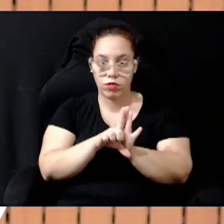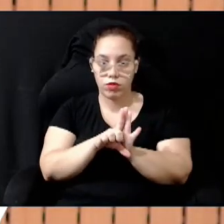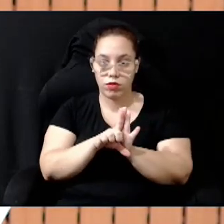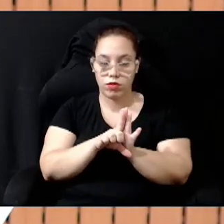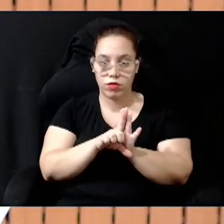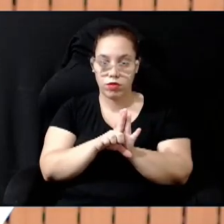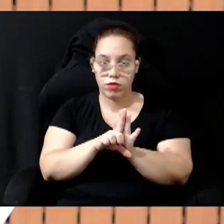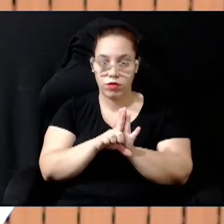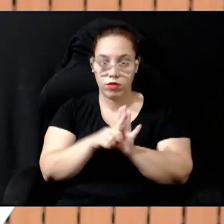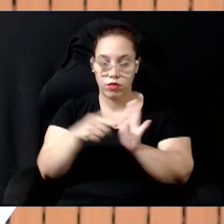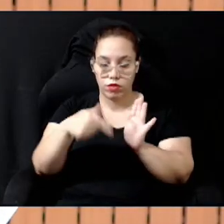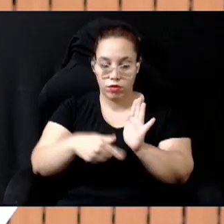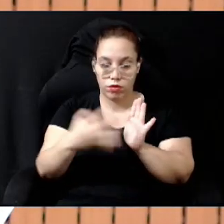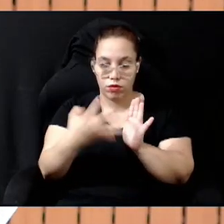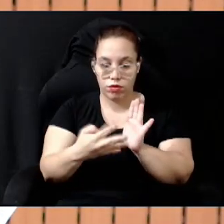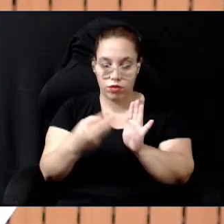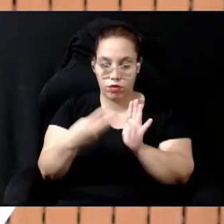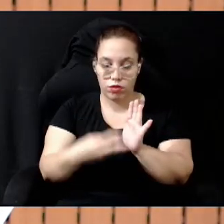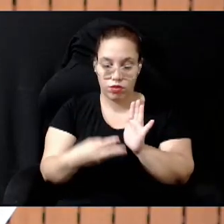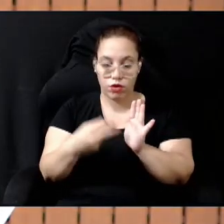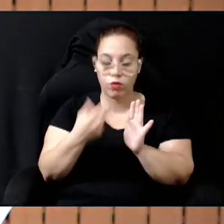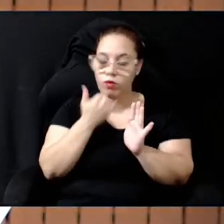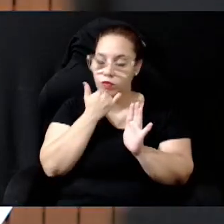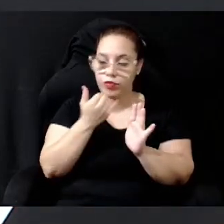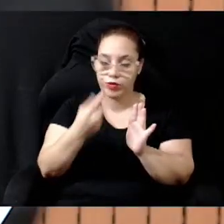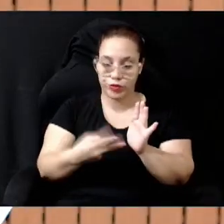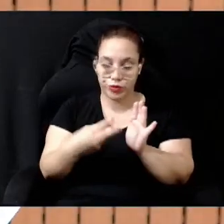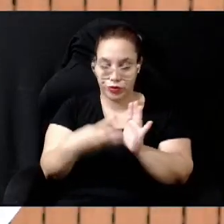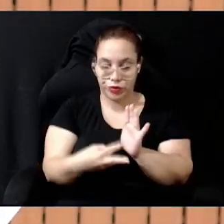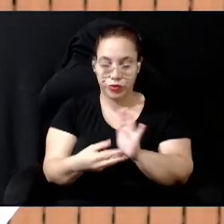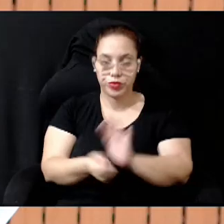legislativo 74/23, processo número